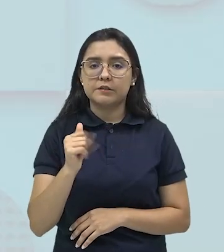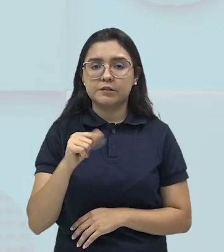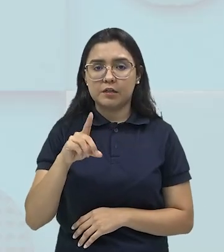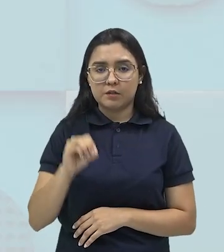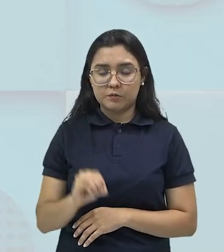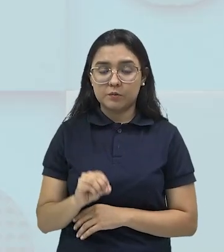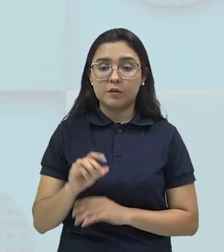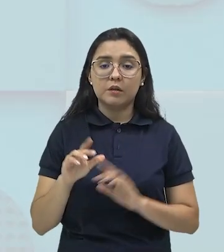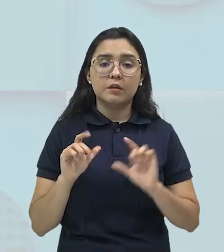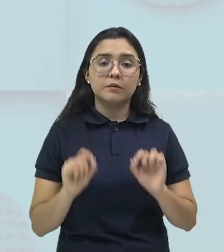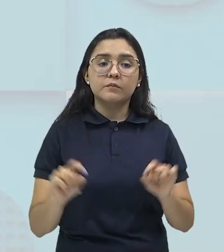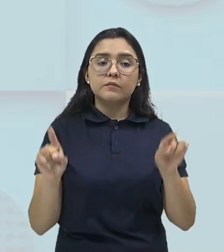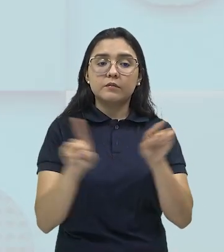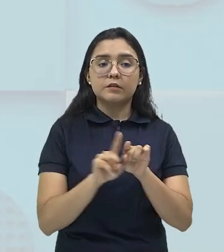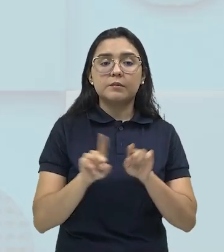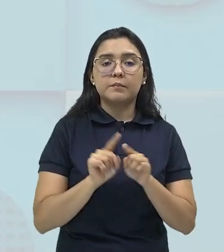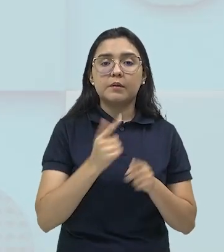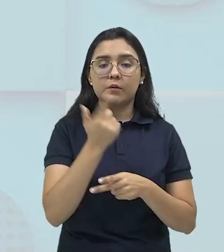critica é a questão